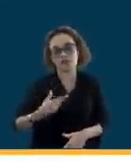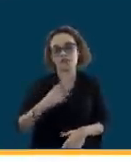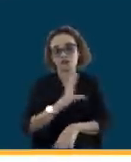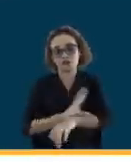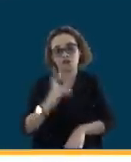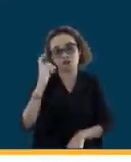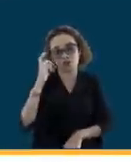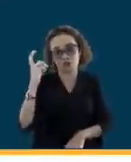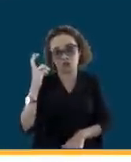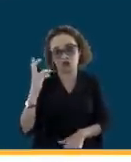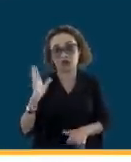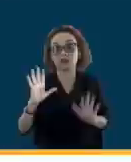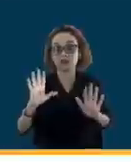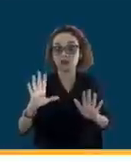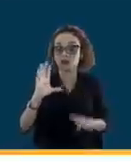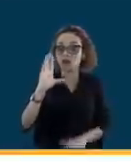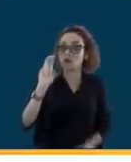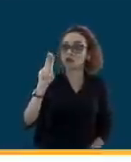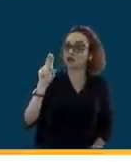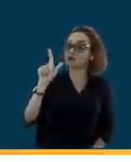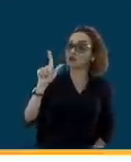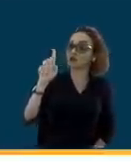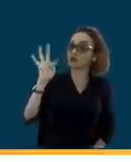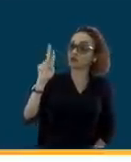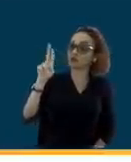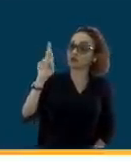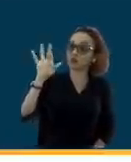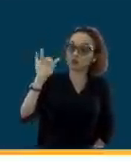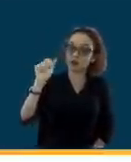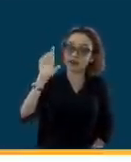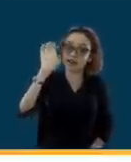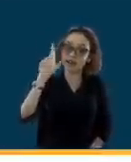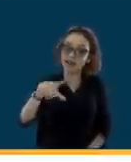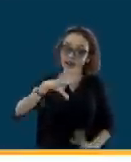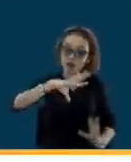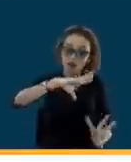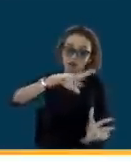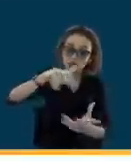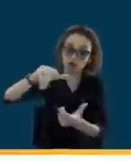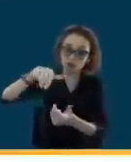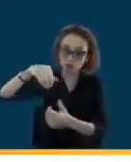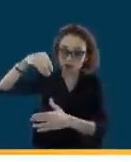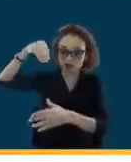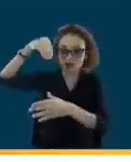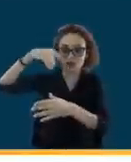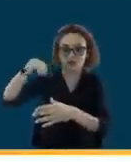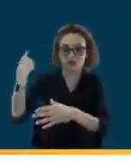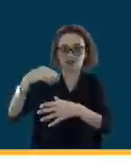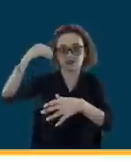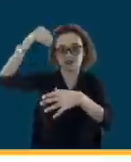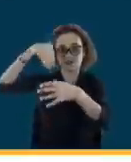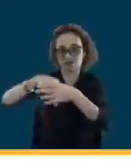de que cultura é o universo no qual nós estamos inseridos. É a nossa fala, é